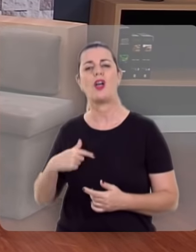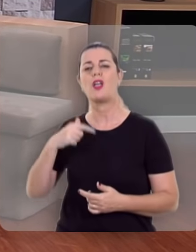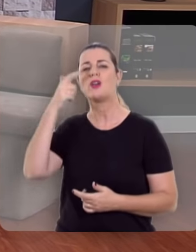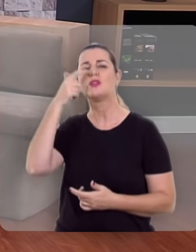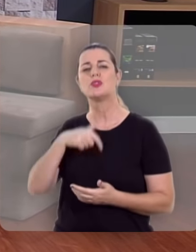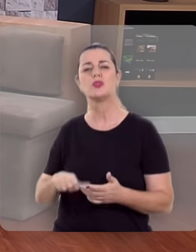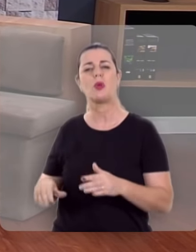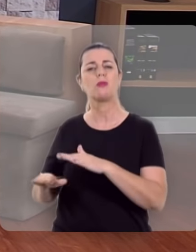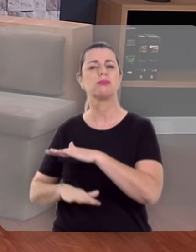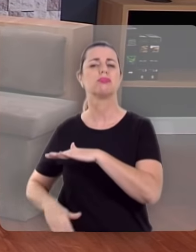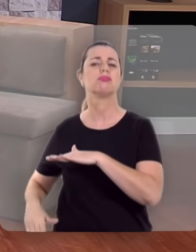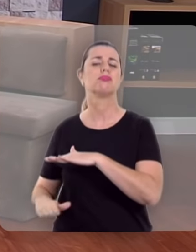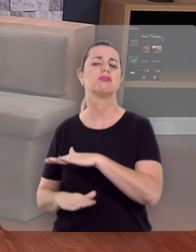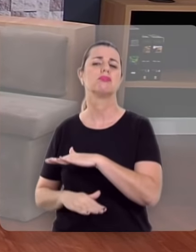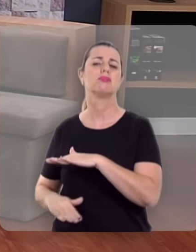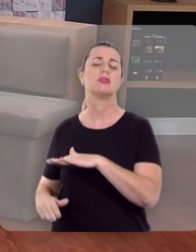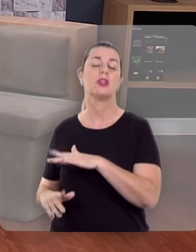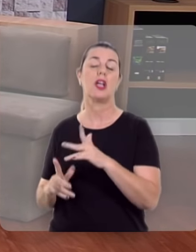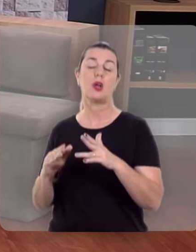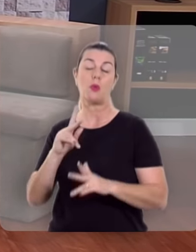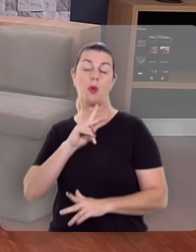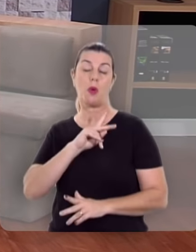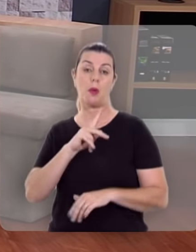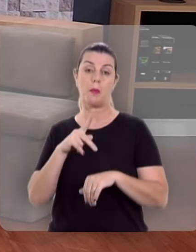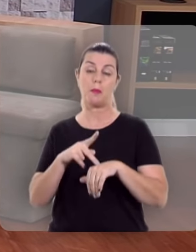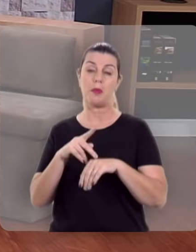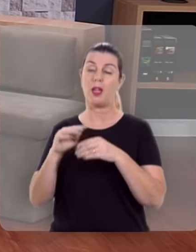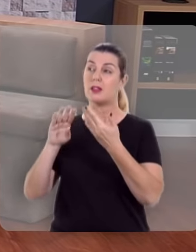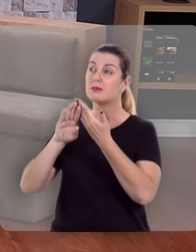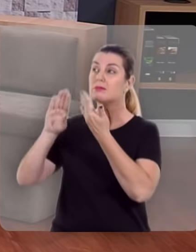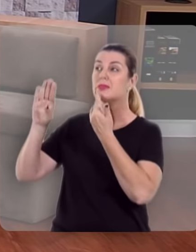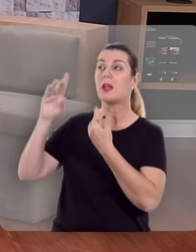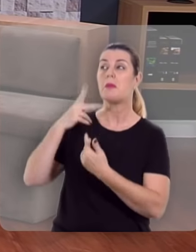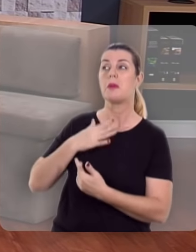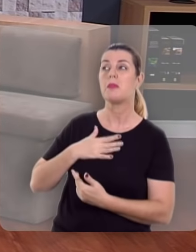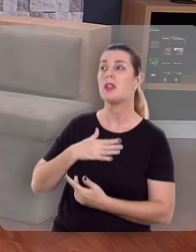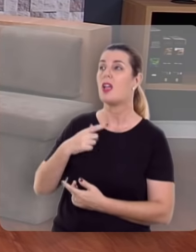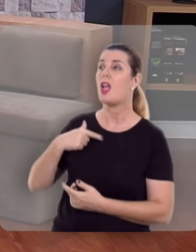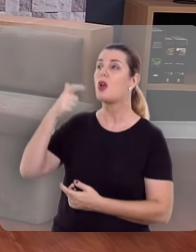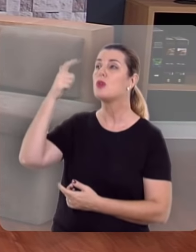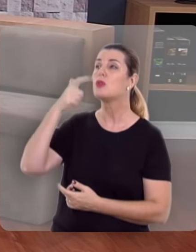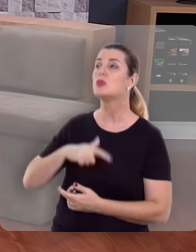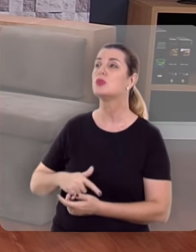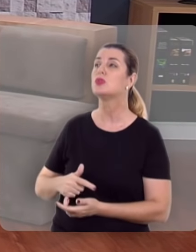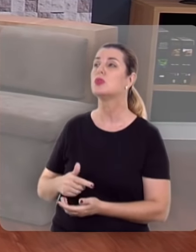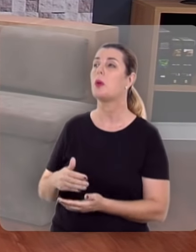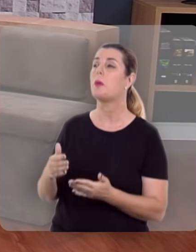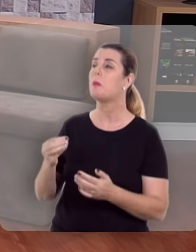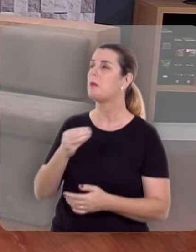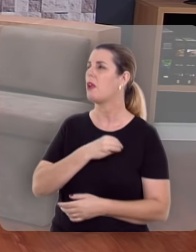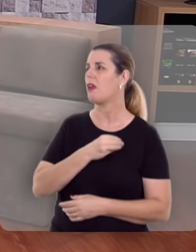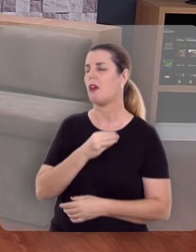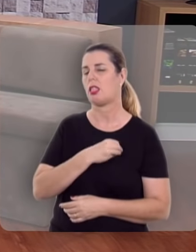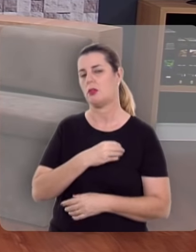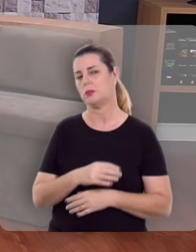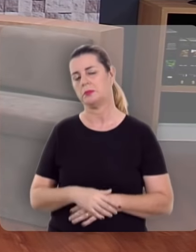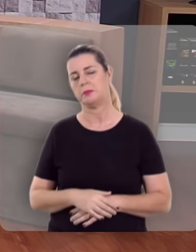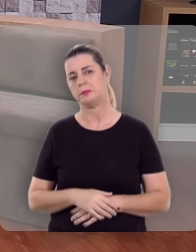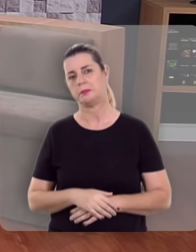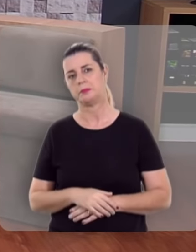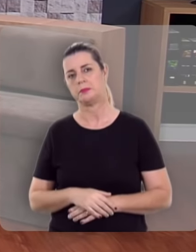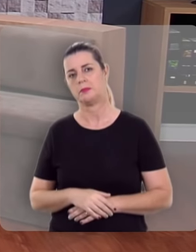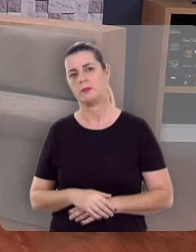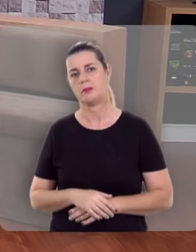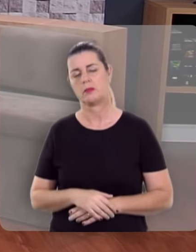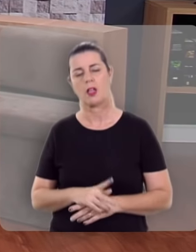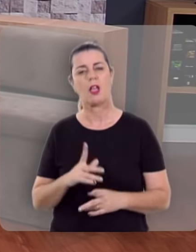Senhor, ai de mim. Ou você diz como Jó, eu me abomino no pó e na cinza. Ou você diz como Pedro,